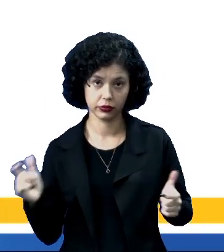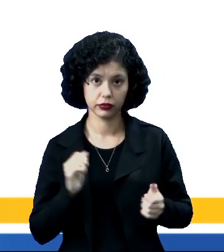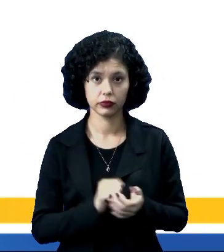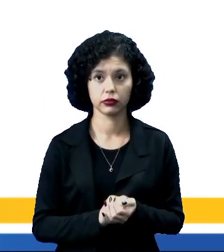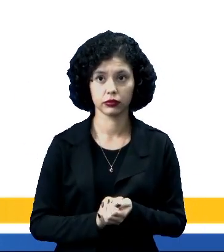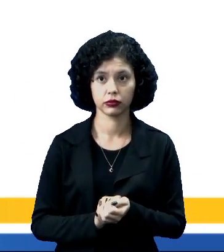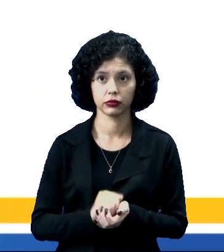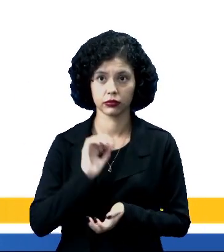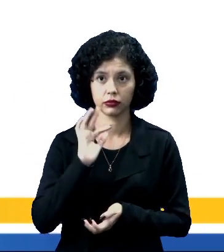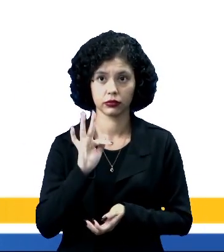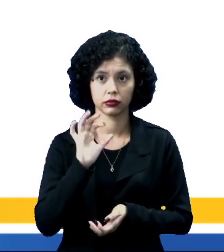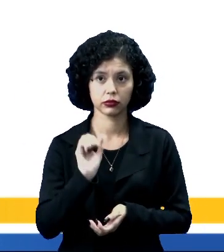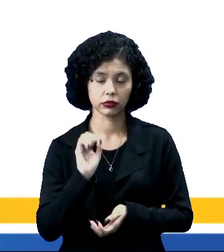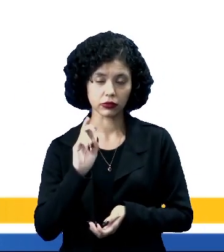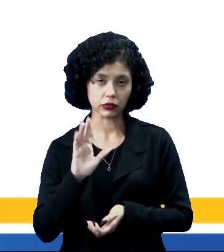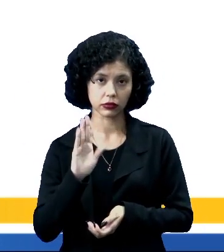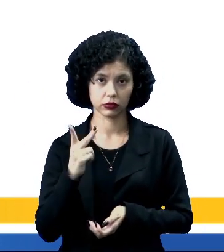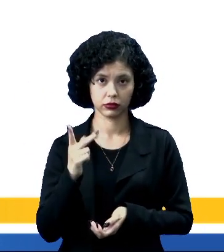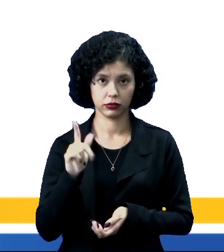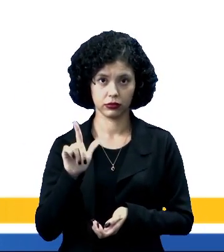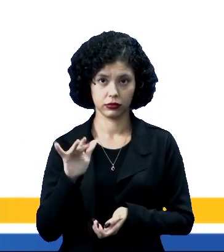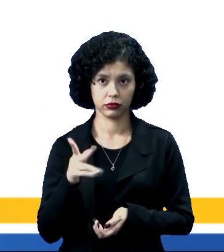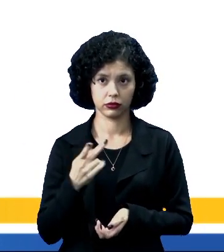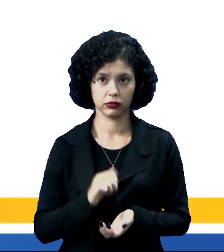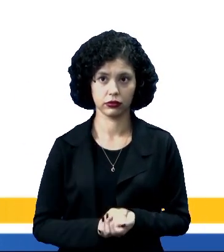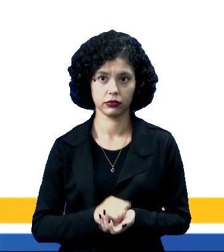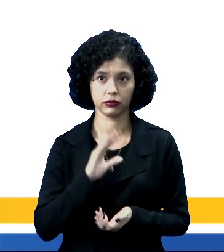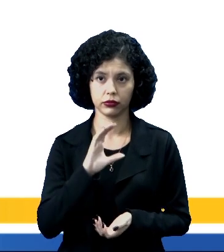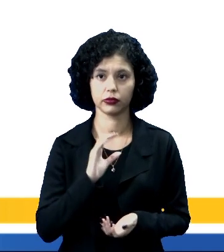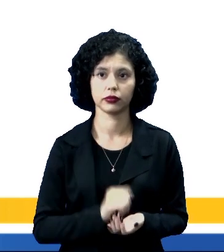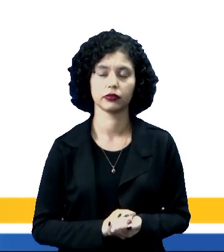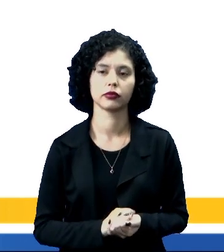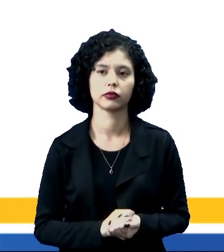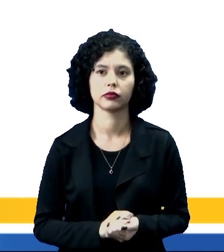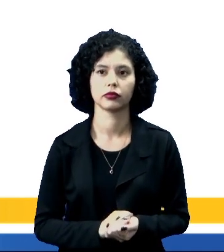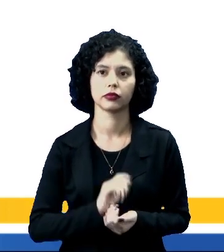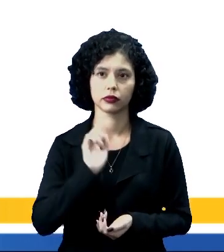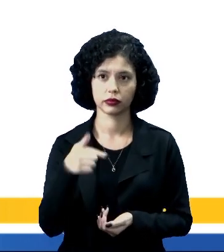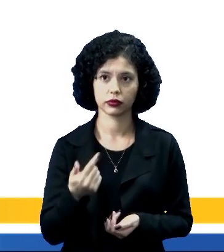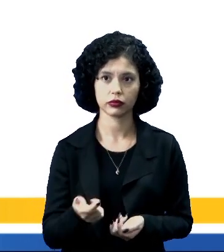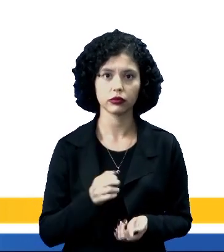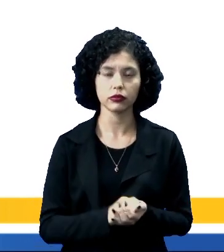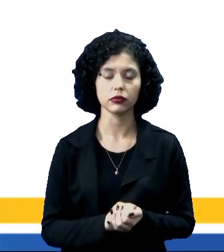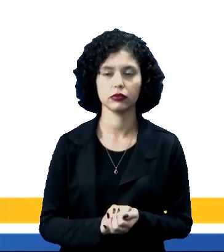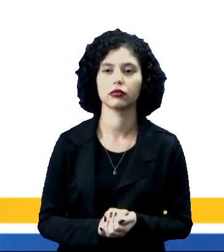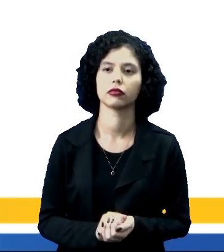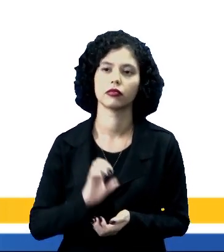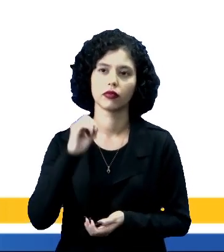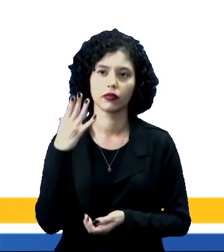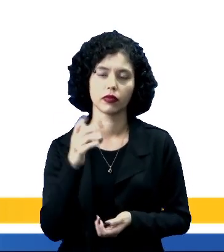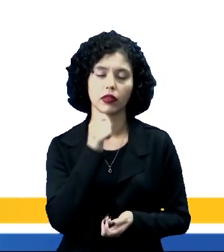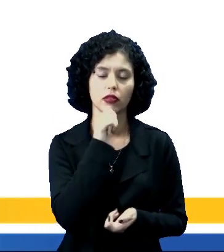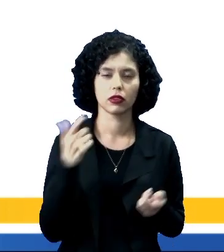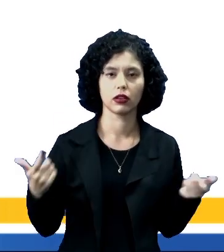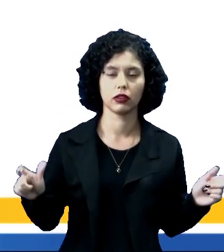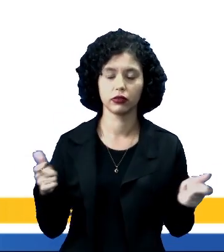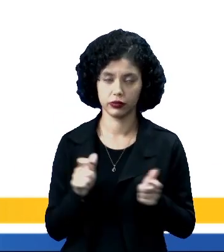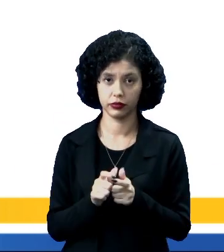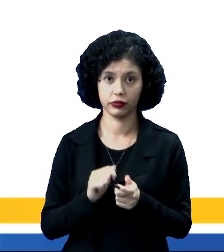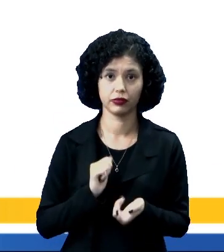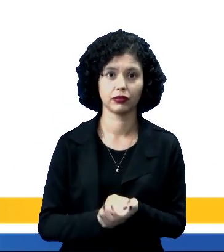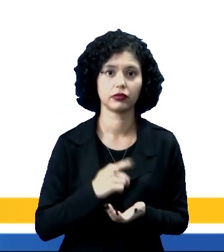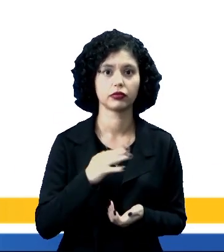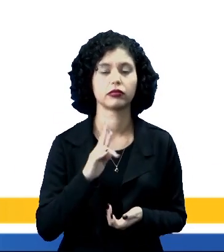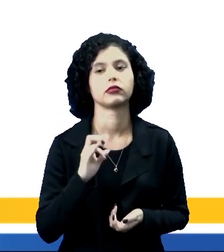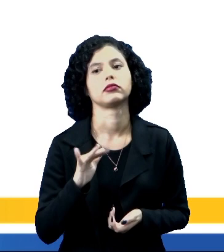da secreção de FSH e LH letra C após a ovulação ocorre uma diminuição nos